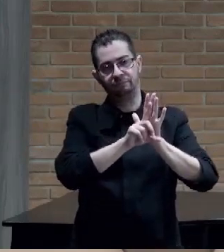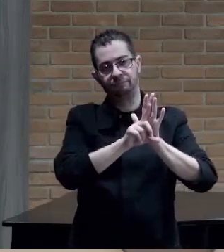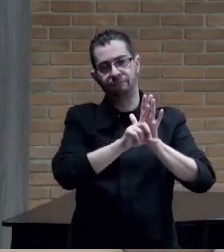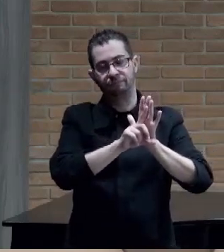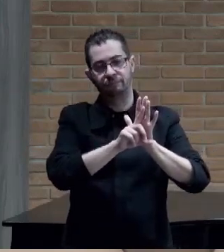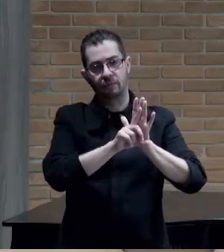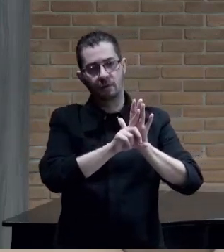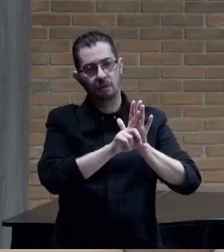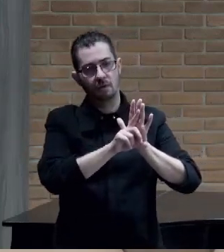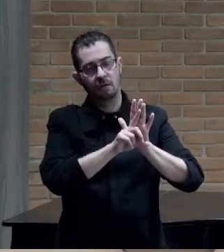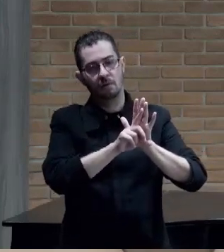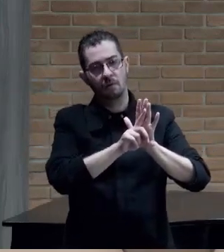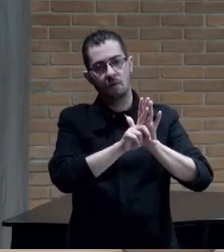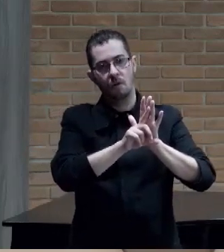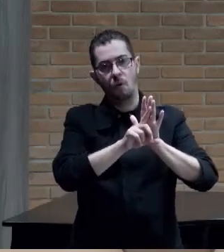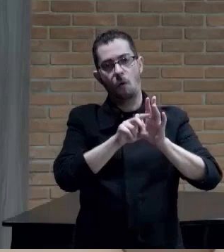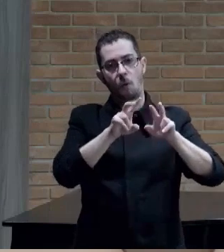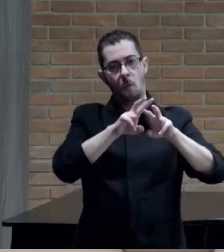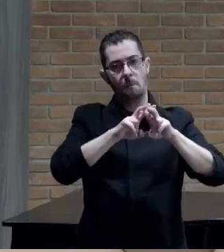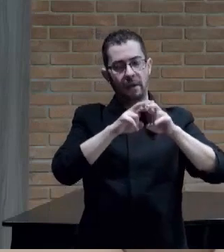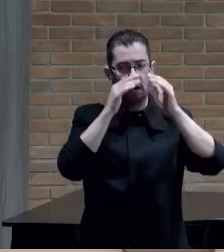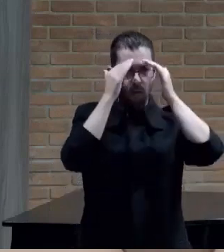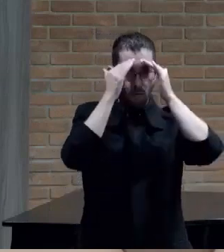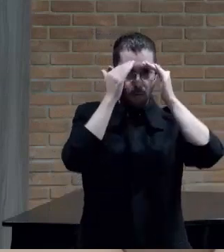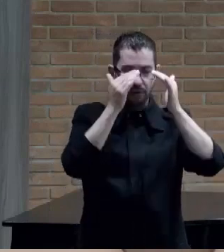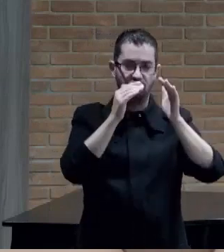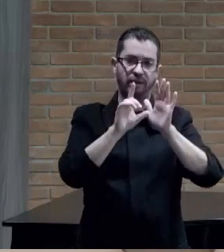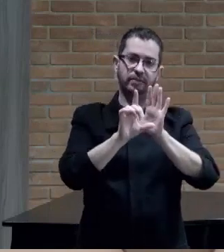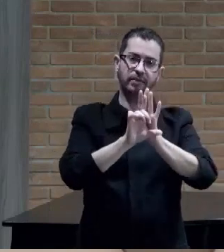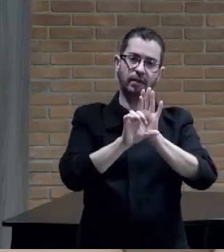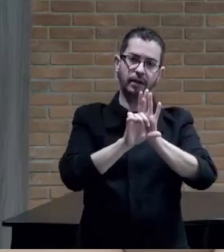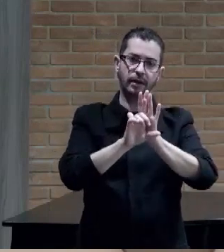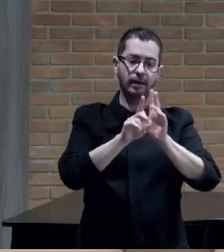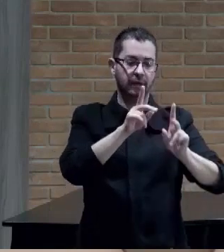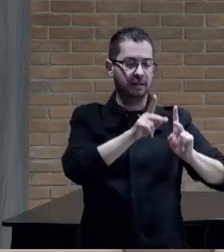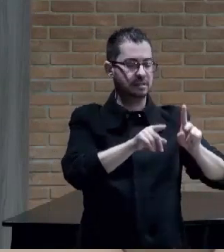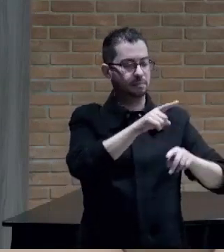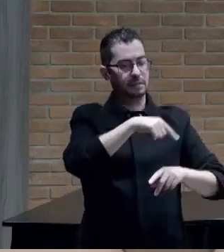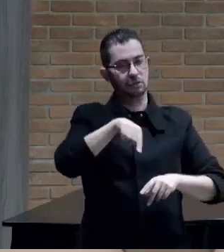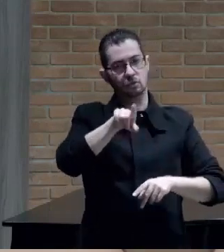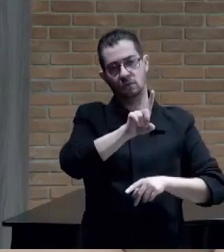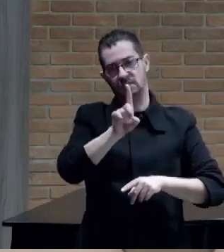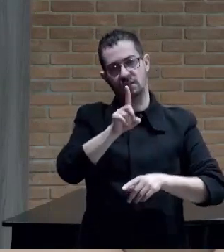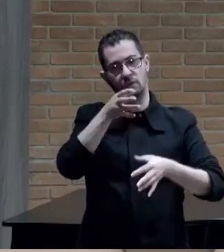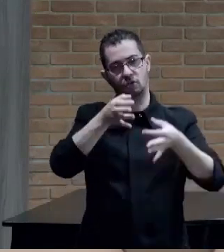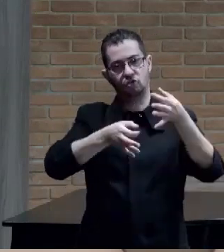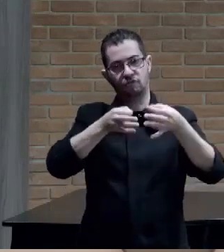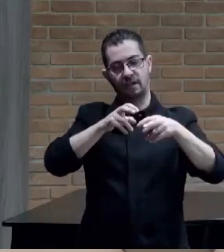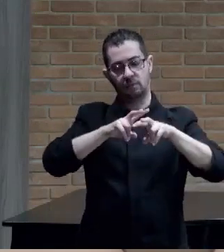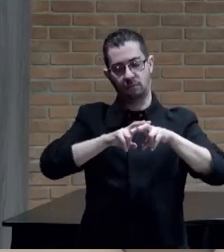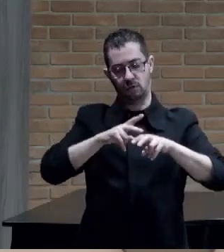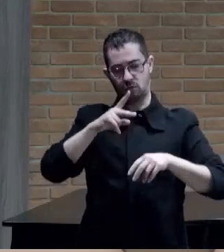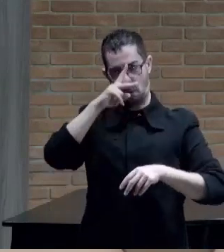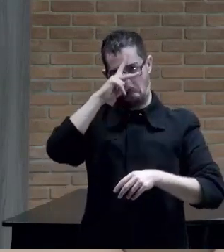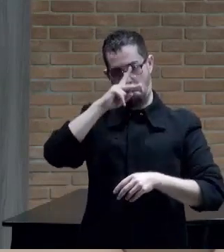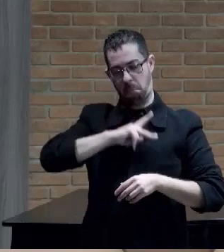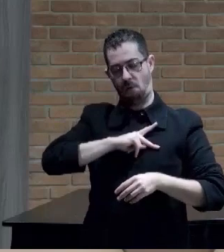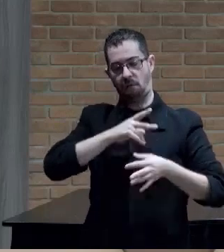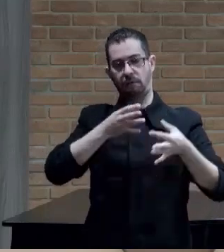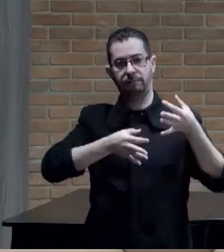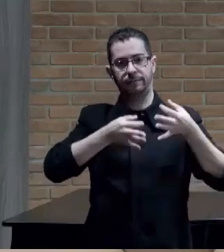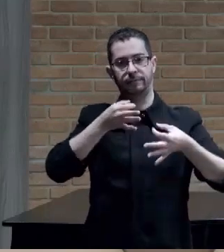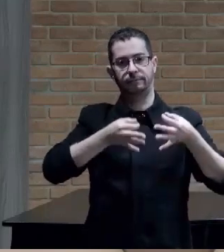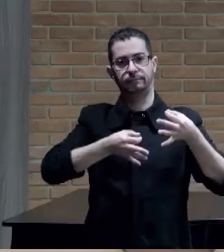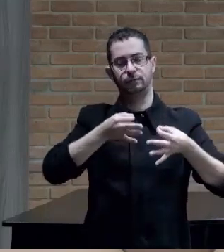pela observância da lei. Os homens não são justificados por sua própria justiça. E